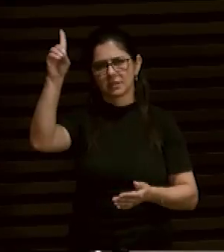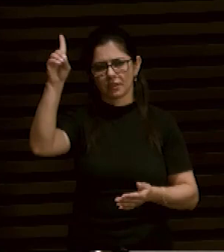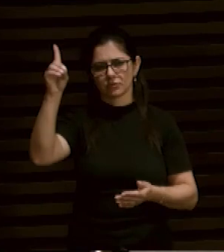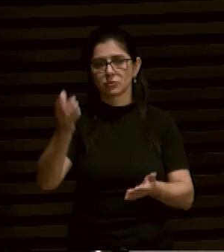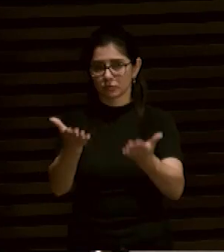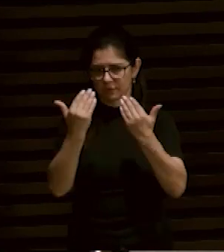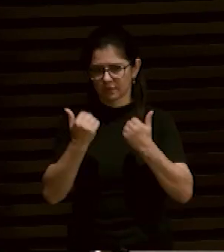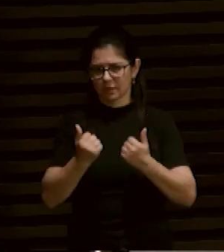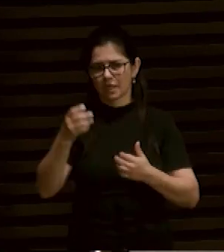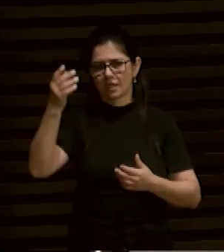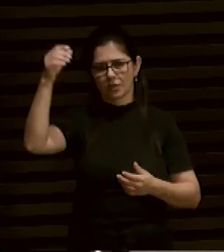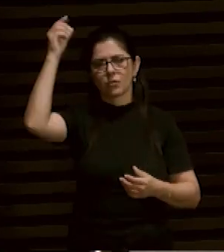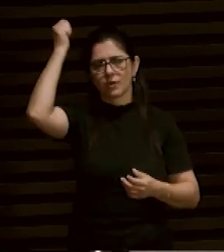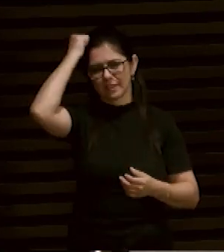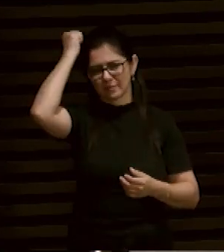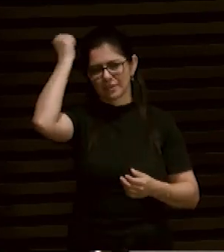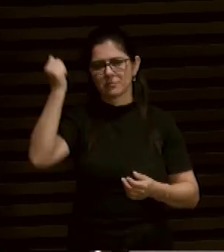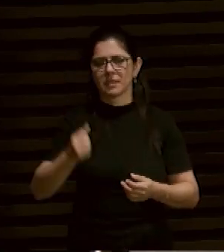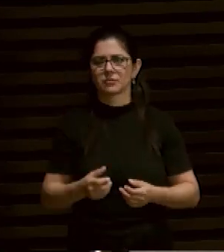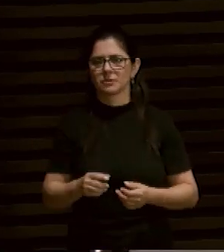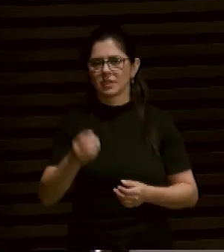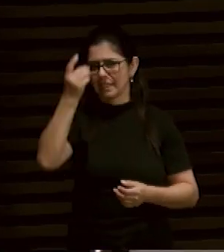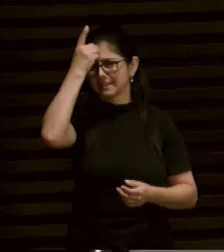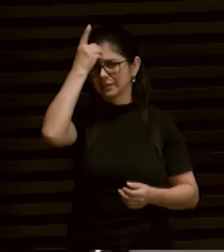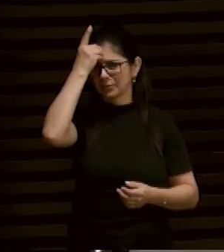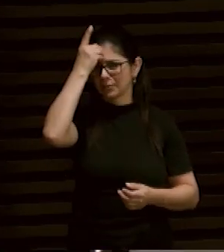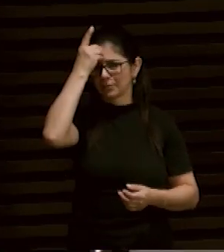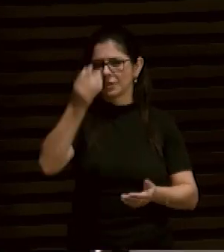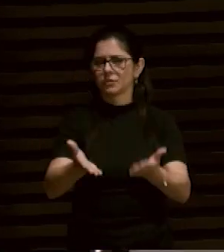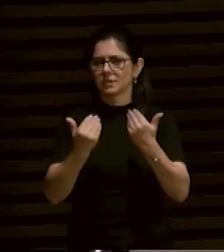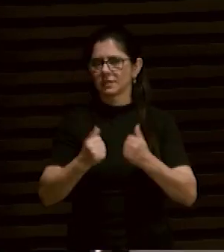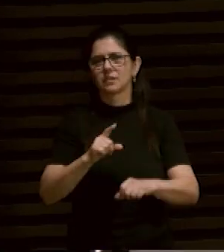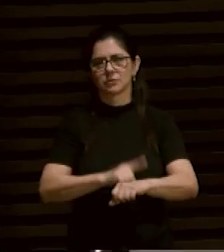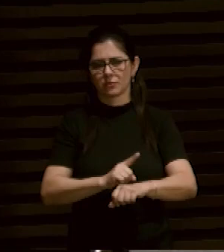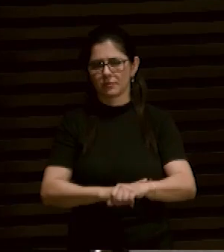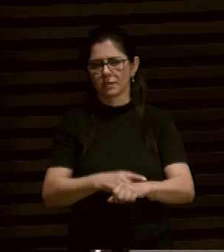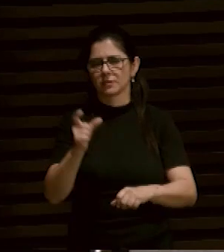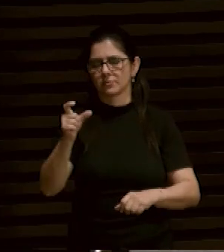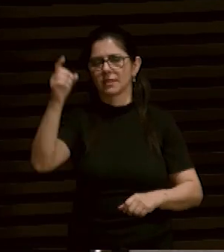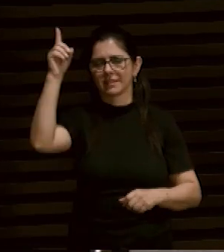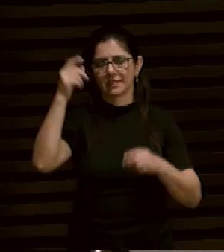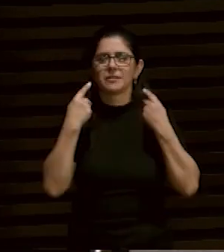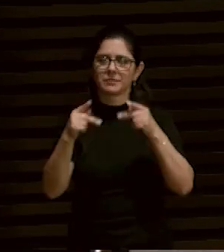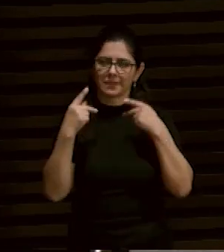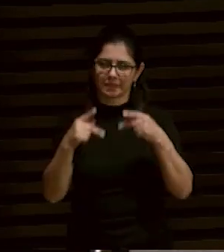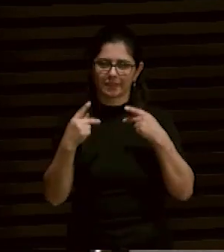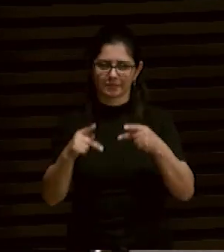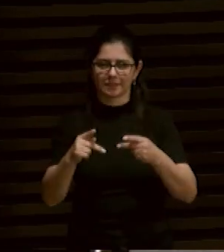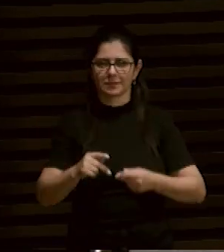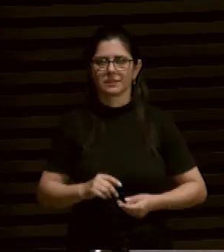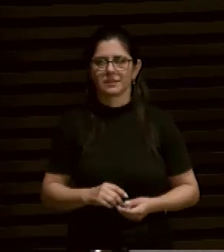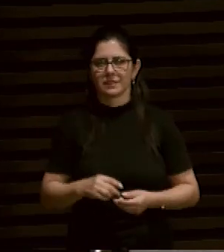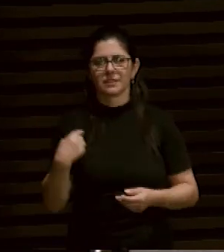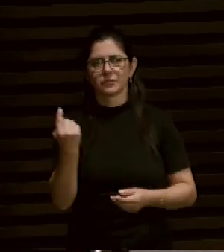arrependimento, ele fala que esse dom ele é dado no momento em que a palavra é pregada. Então, de um lado, meus irmãos, nós